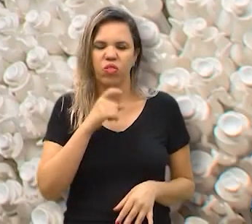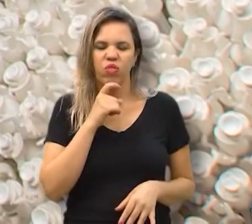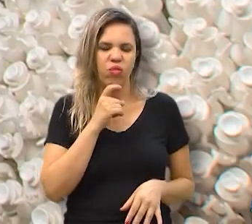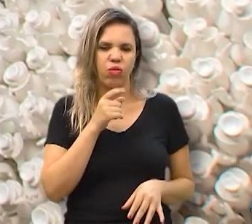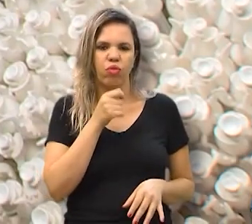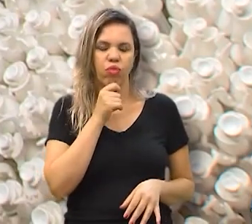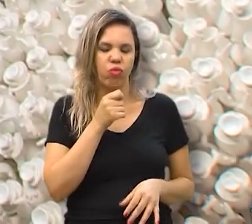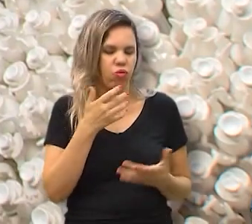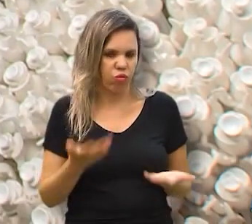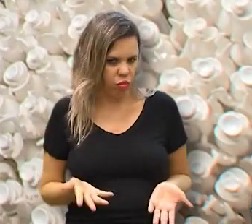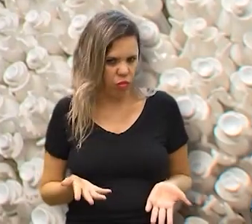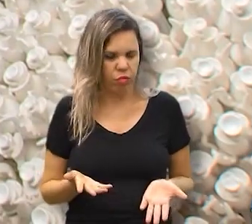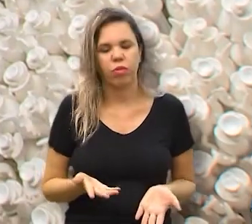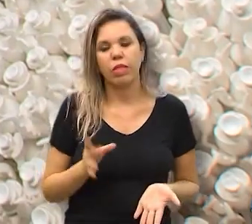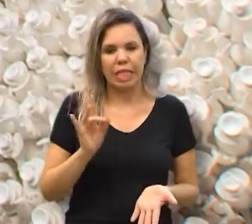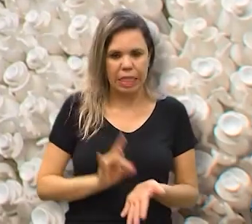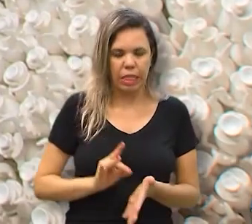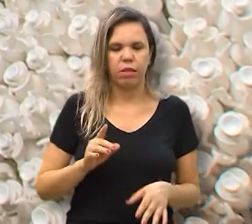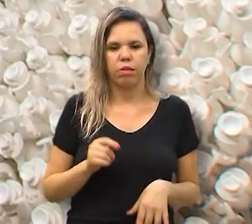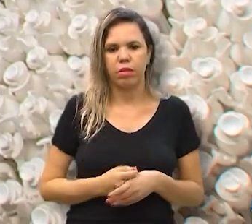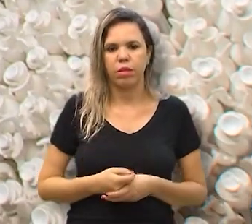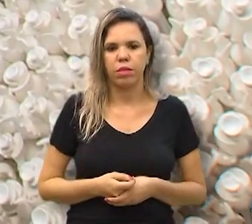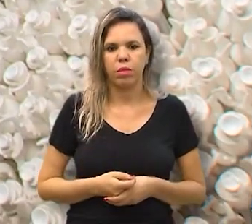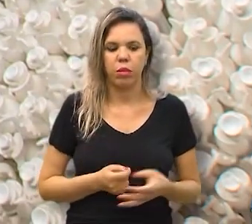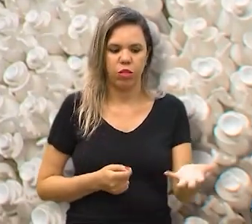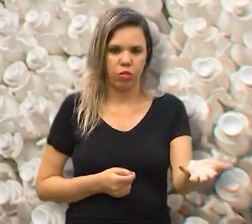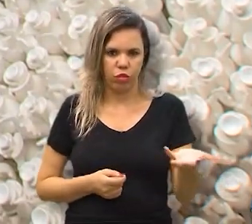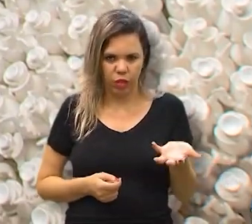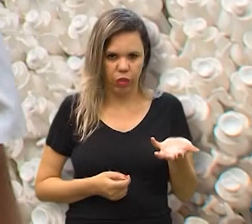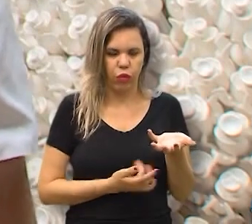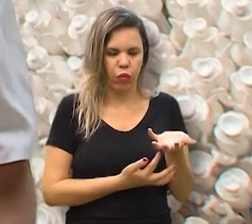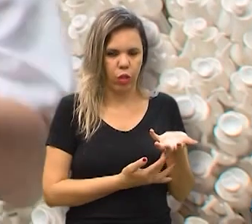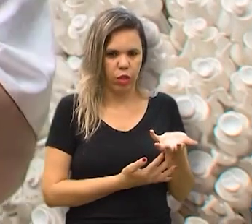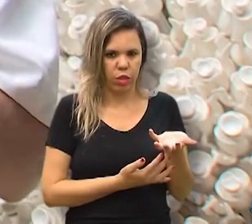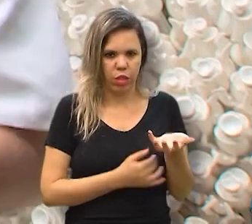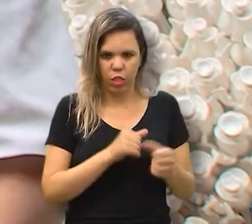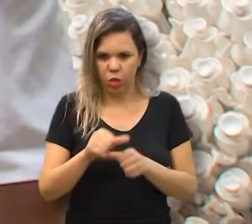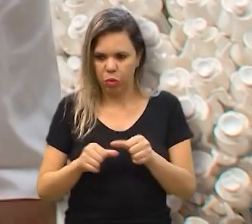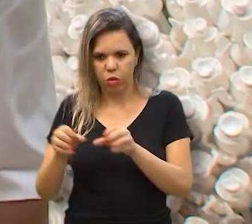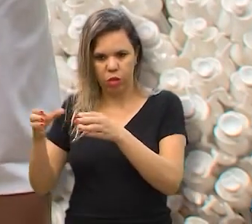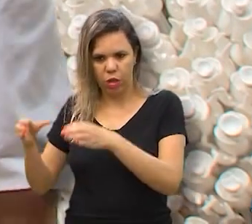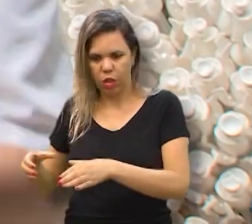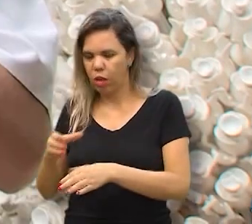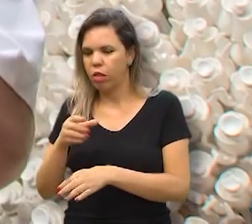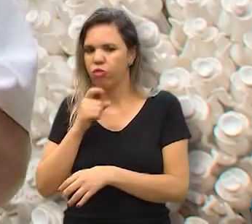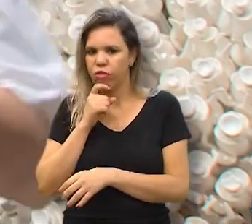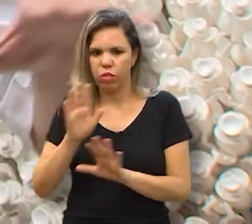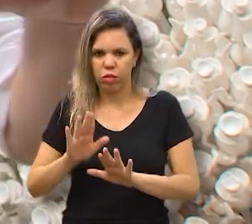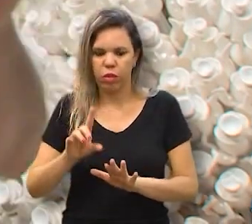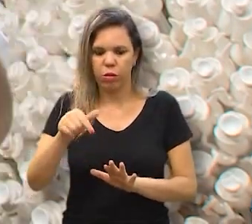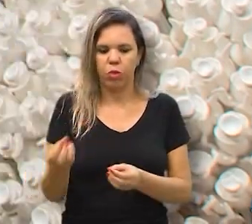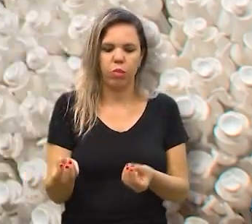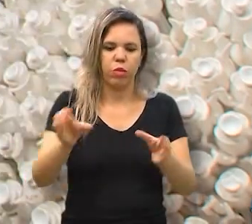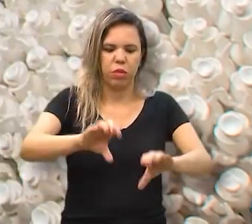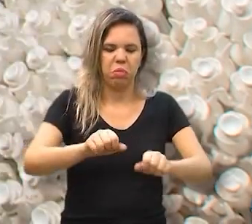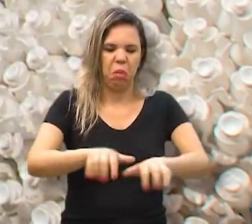você esfriar ele, para ele dar a consistência. Porque se você pegar ele direto do fogo quente, sem dar e jogar na chapa, a grande